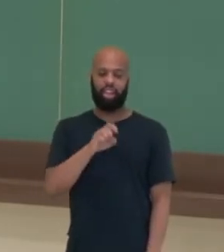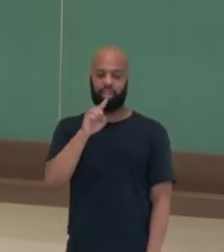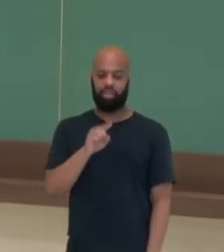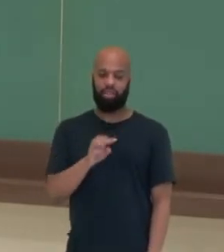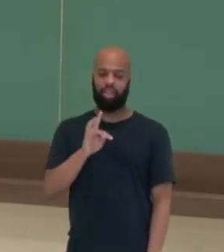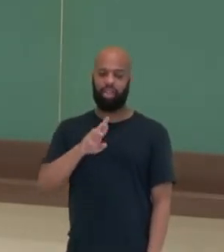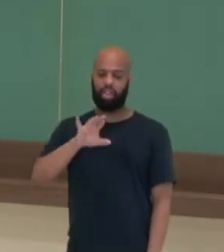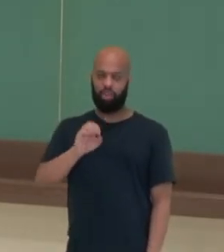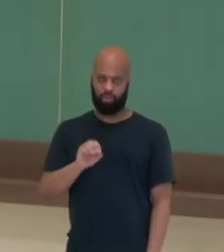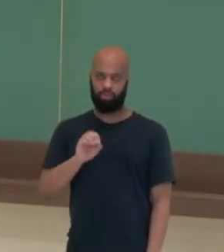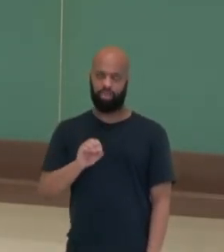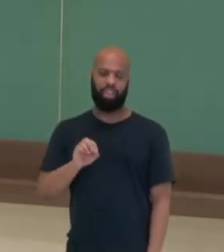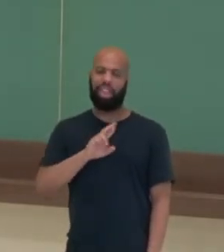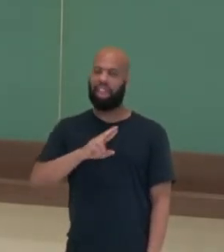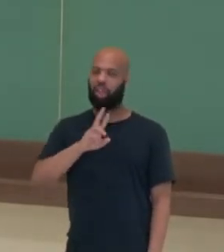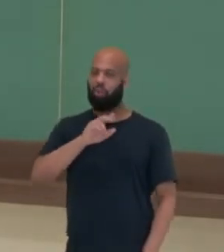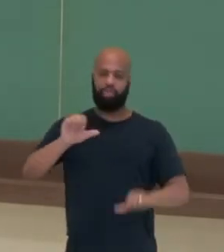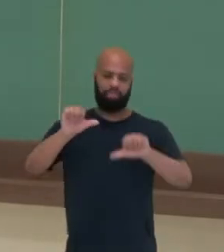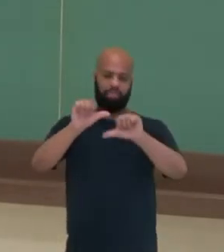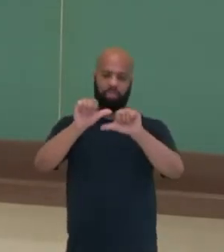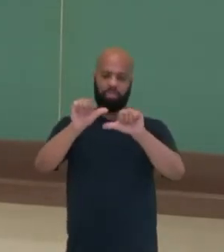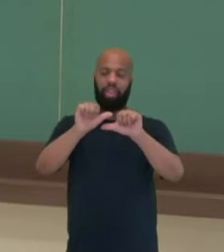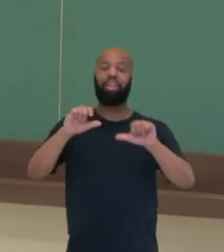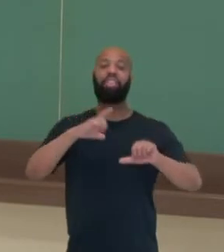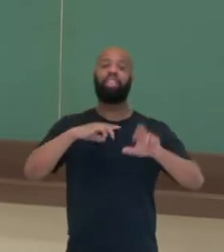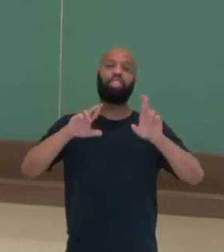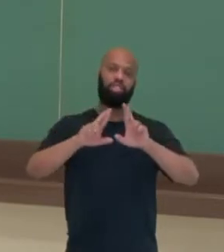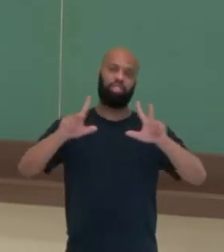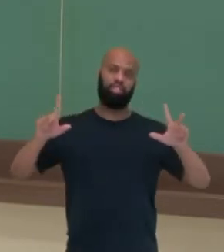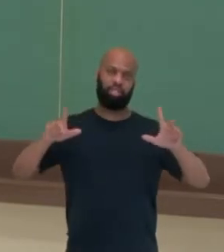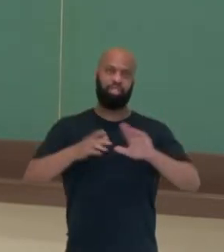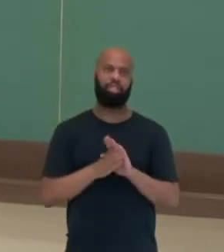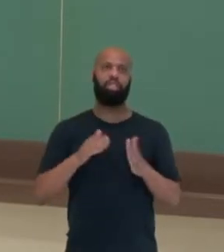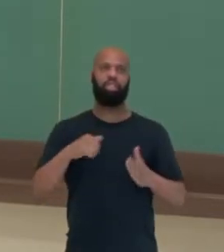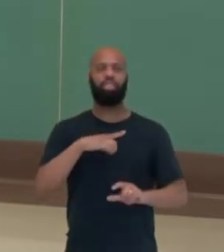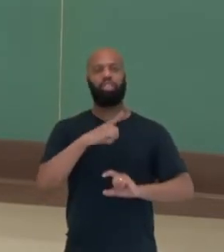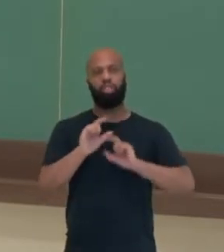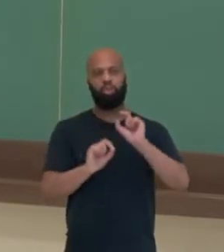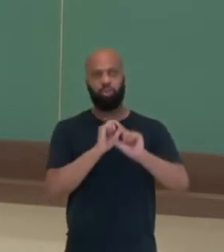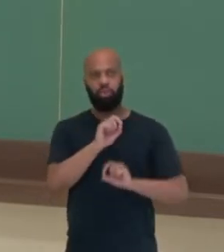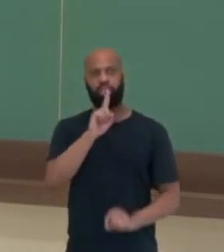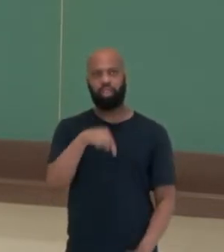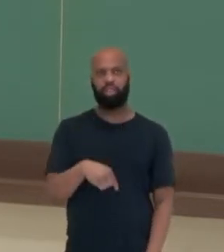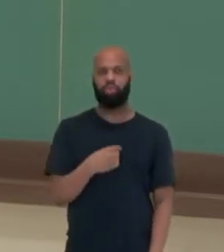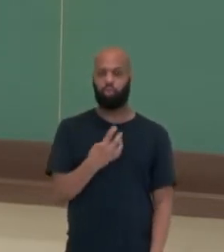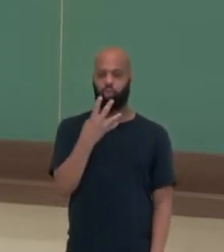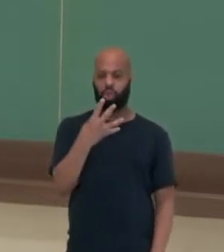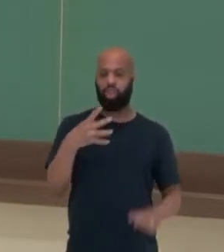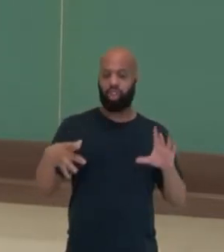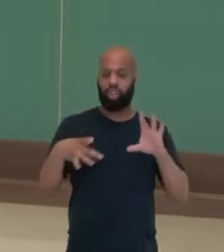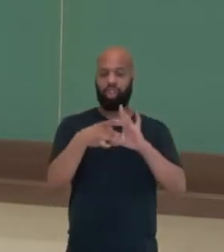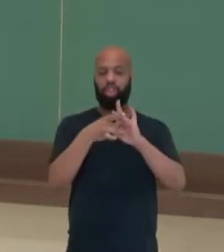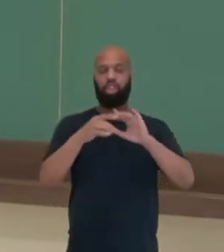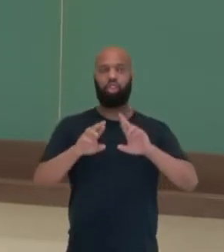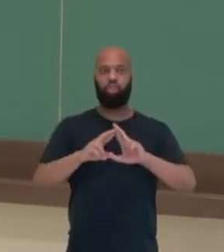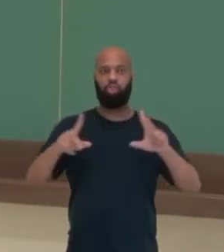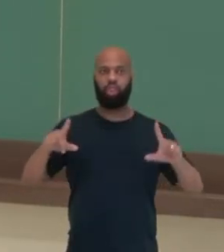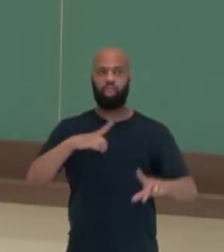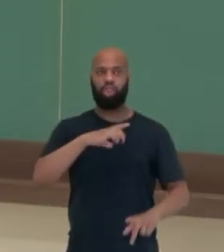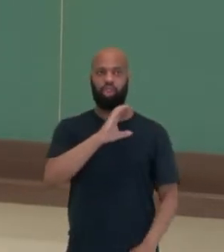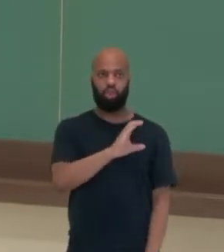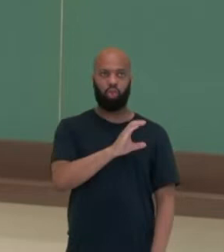ligantes que repetem, nós temos 4 ligantes diferentes, tá? quatro ligantes diferentes neste carbono. Aqui nós temos o